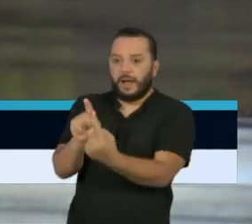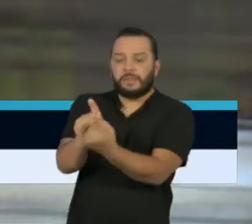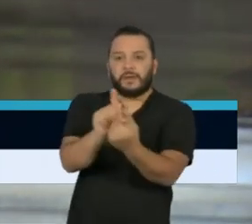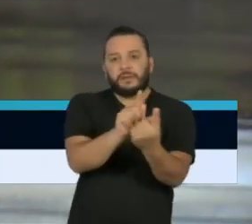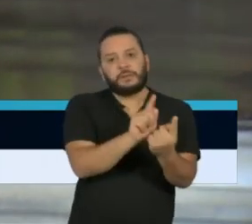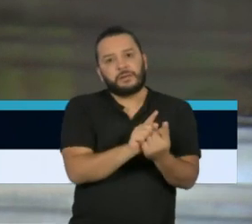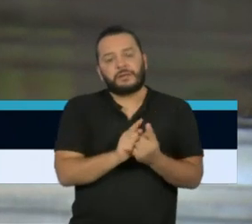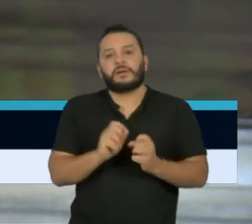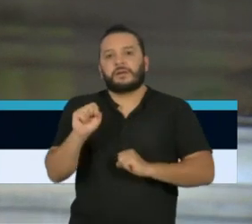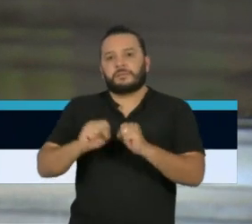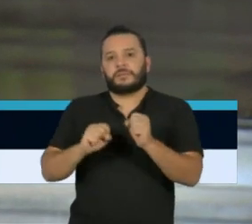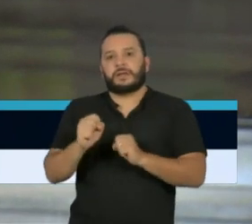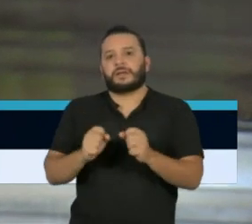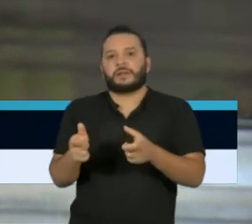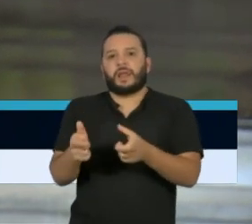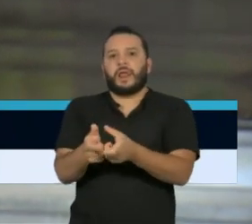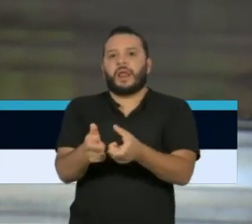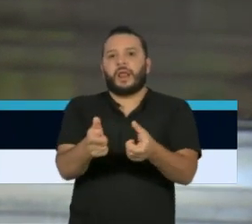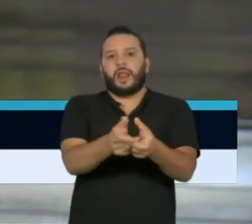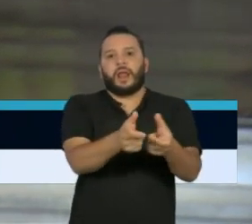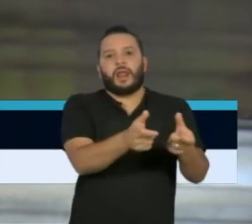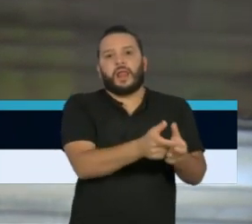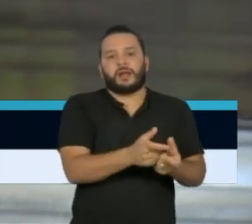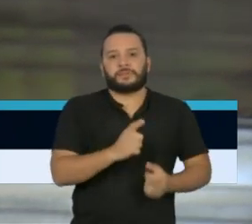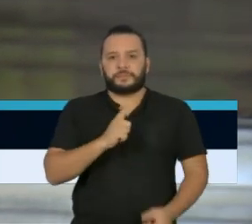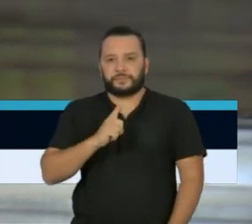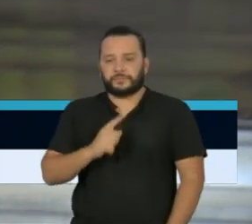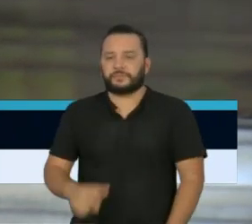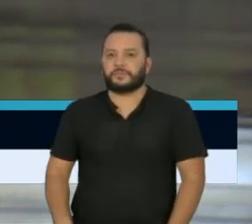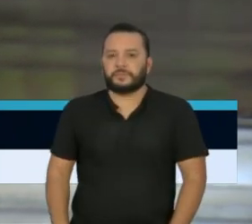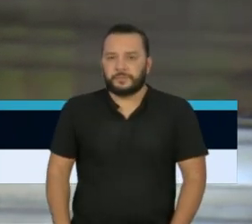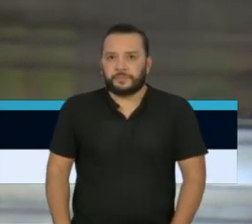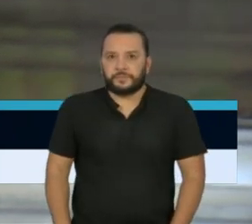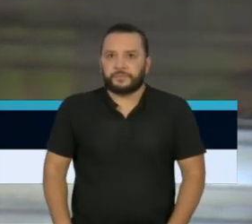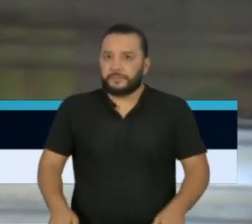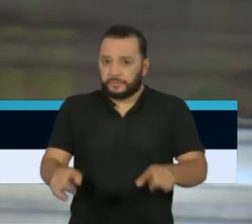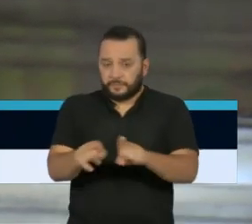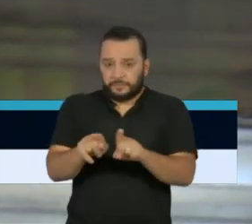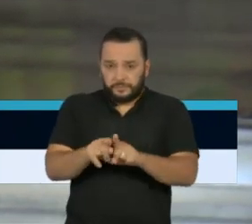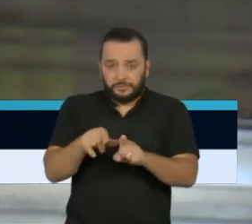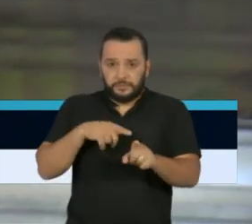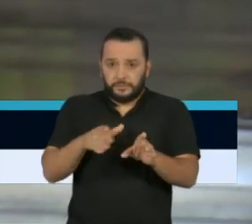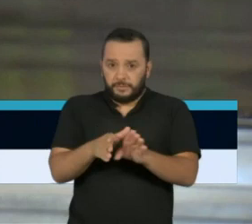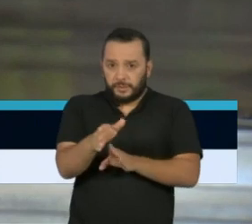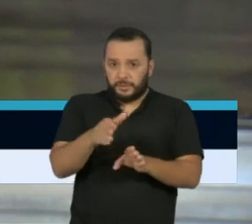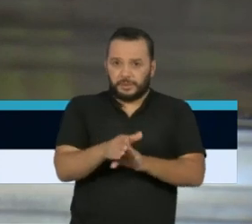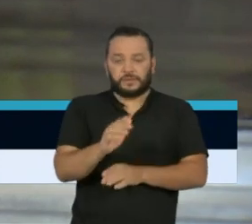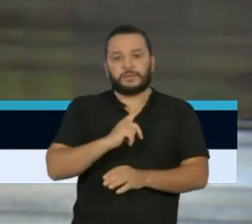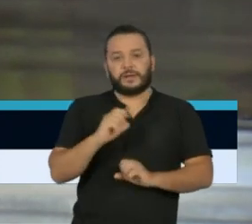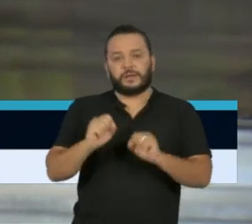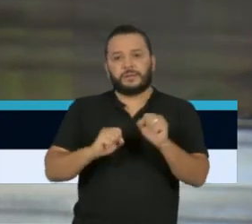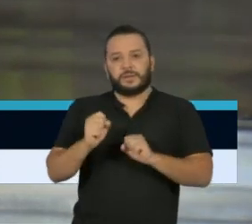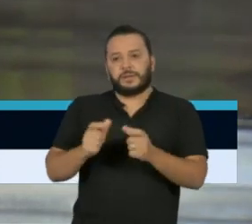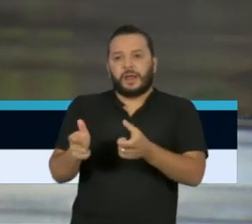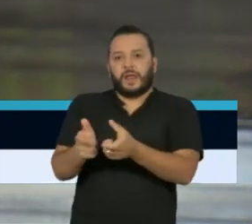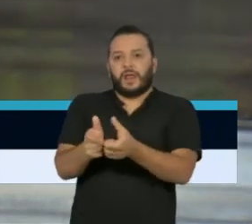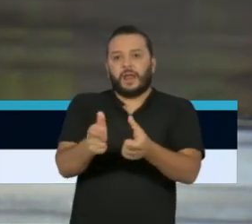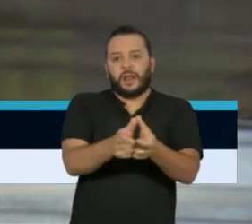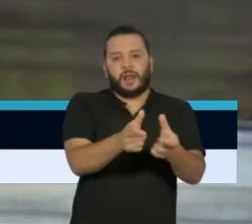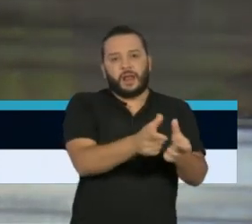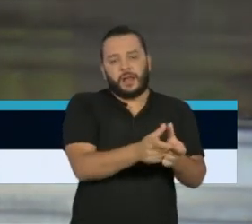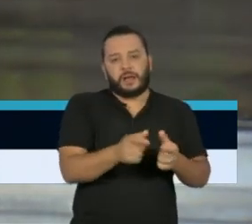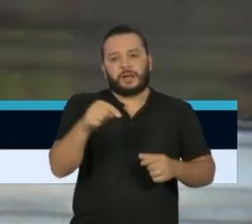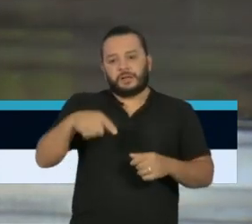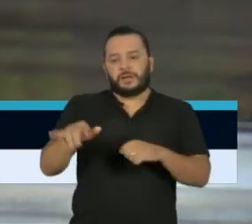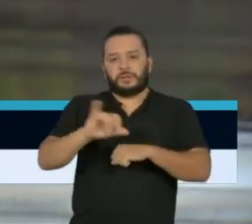micro e pequeno empreendedor. E também uma recomendação, assim como vários micro e pequenos empreendedores aqui da capital de São